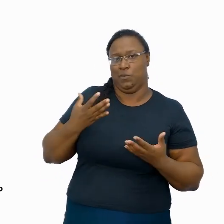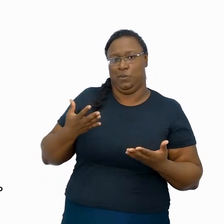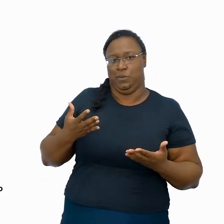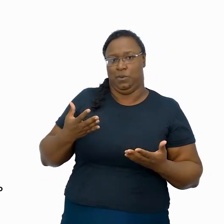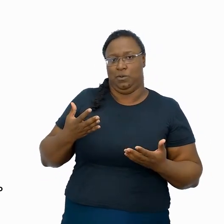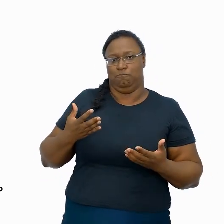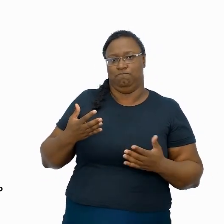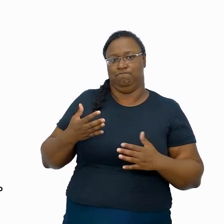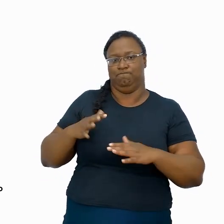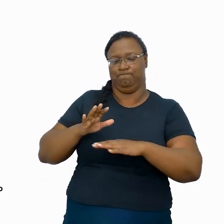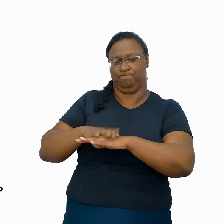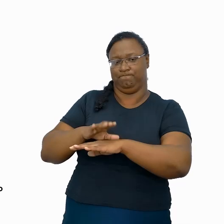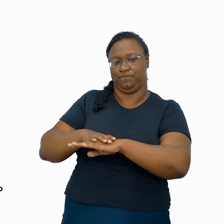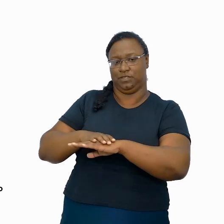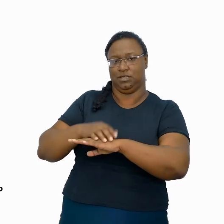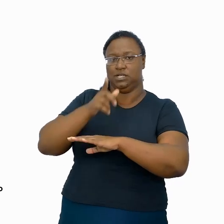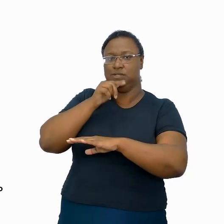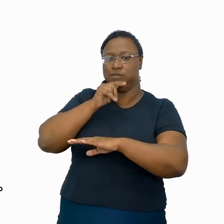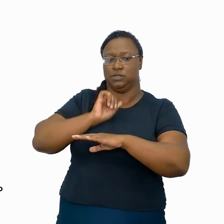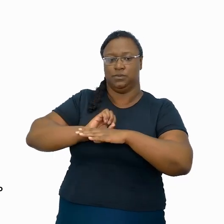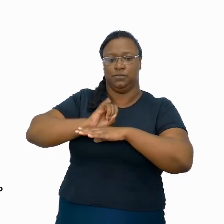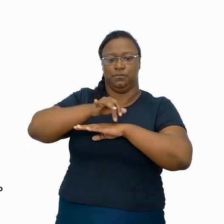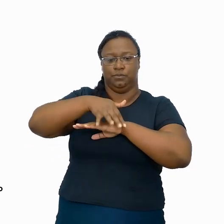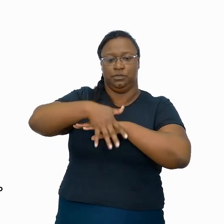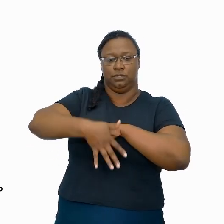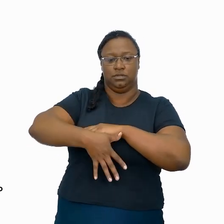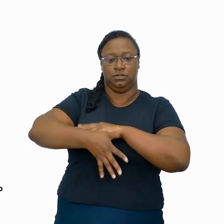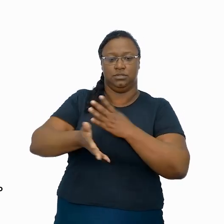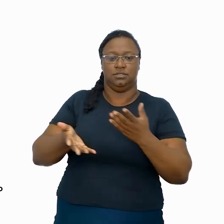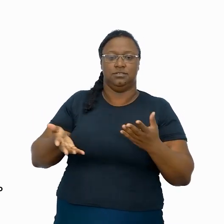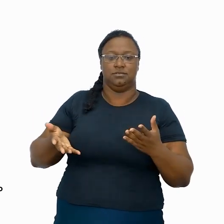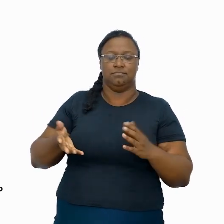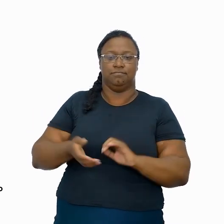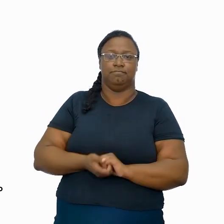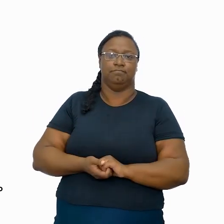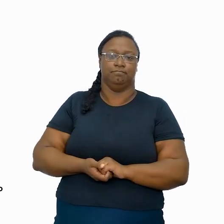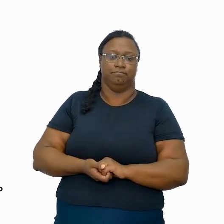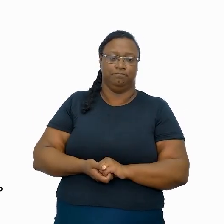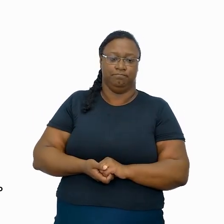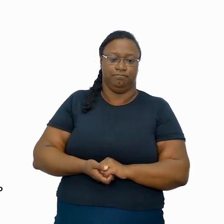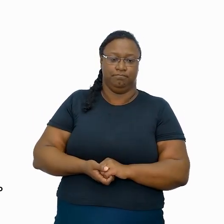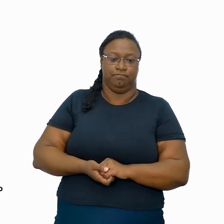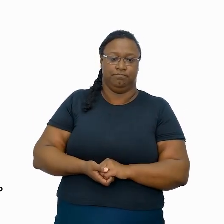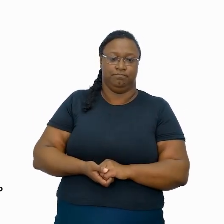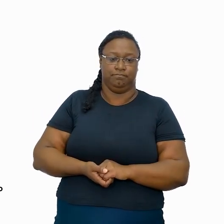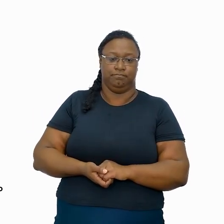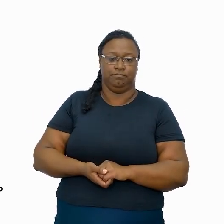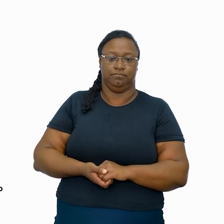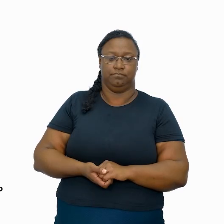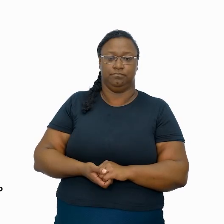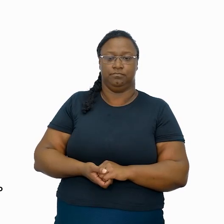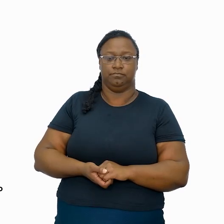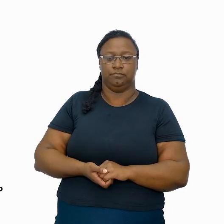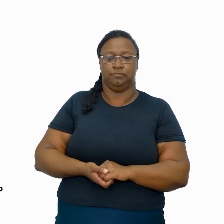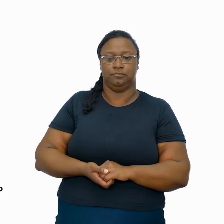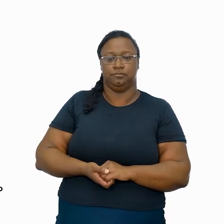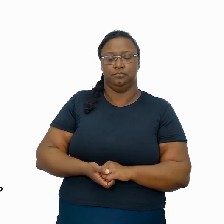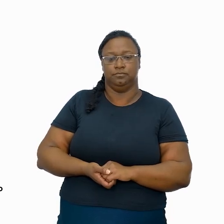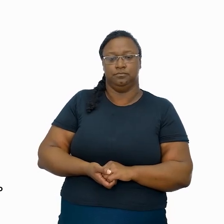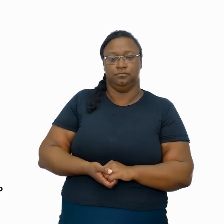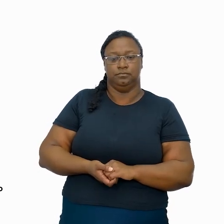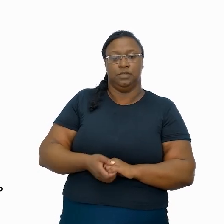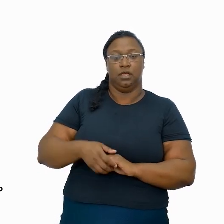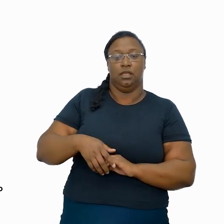essa produção essa represa ali, né, no Alto do Xingu, para a